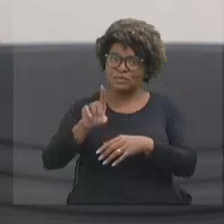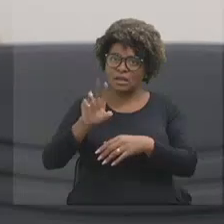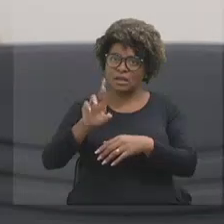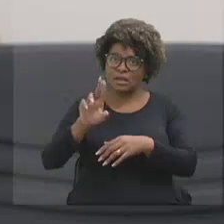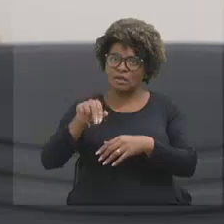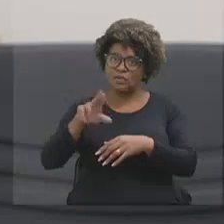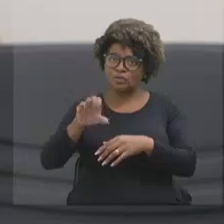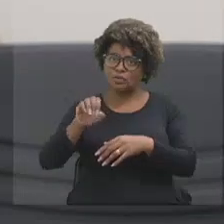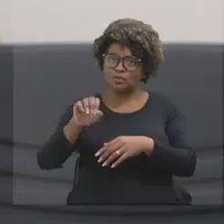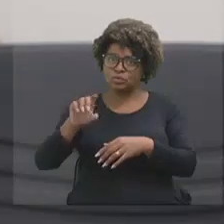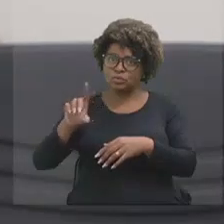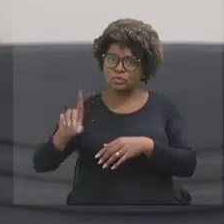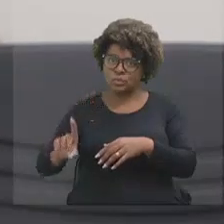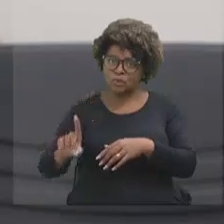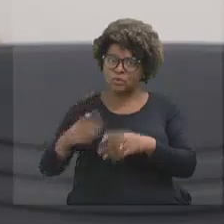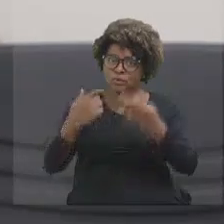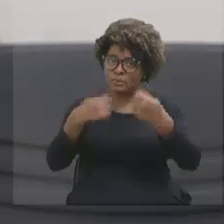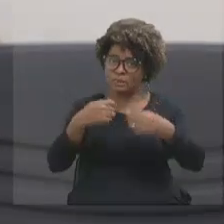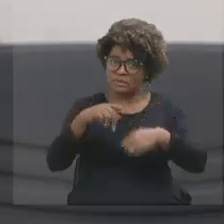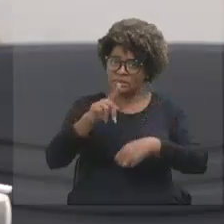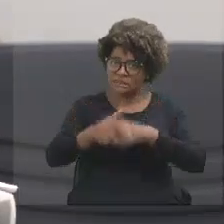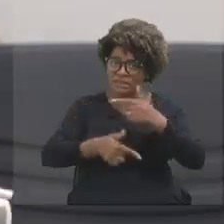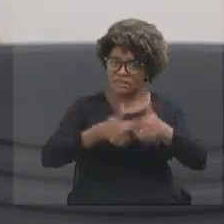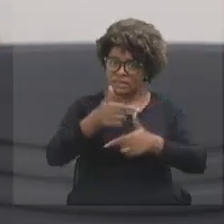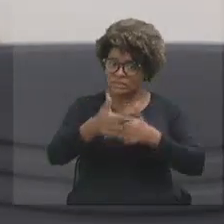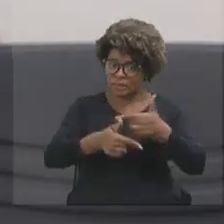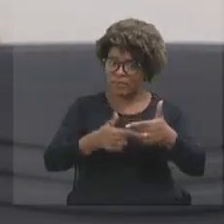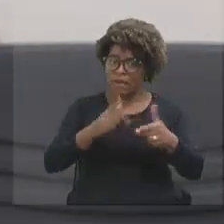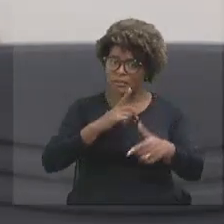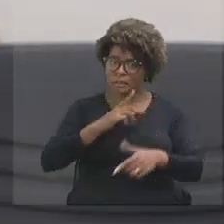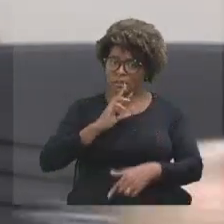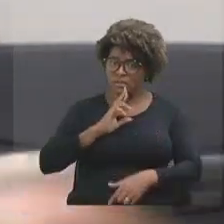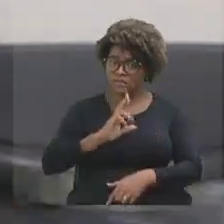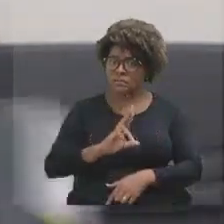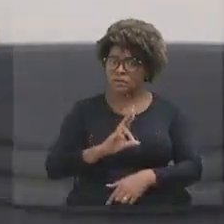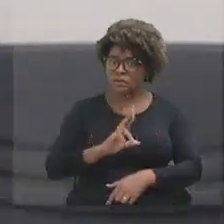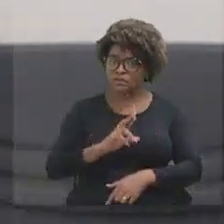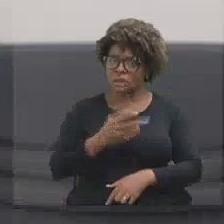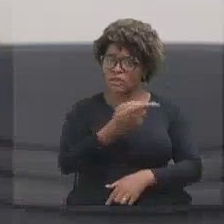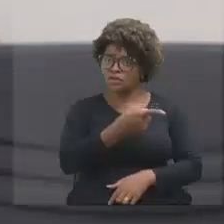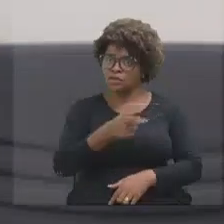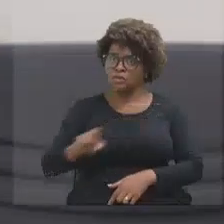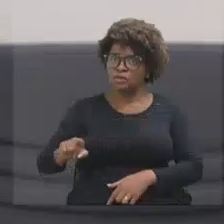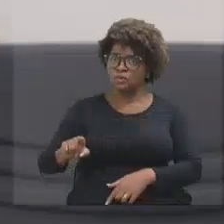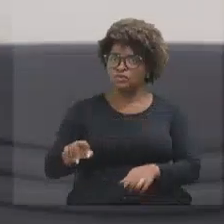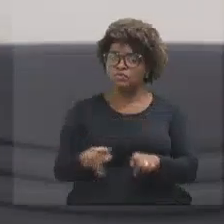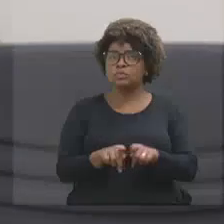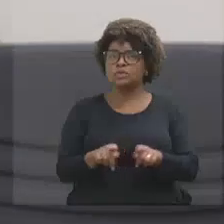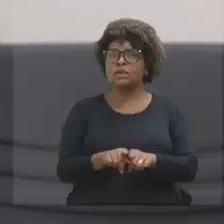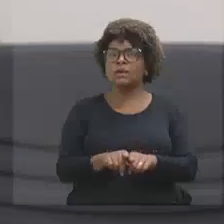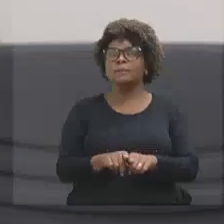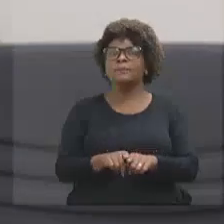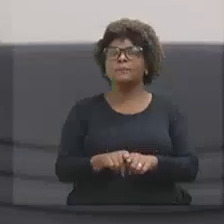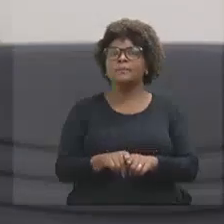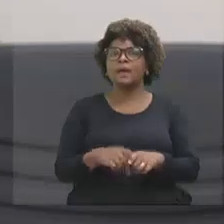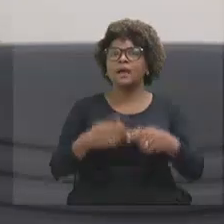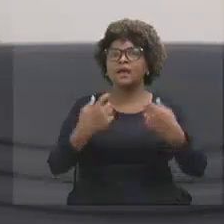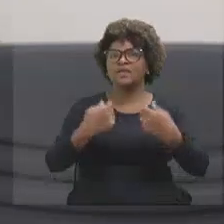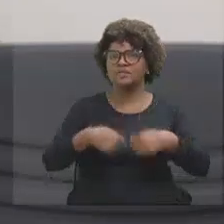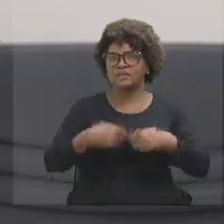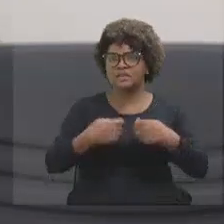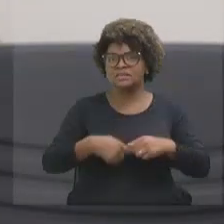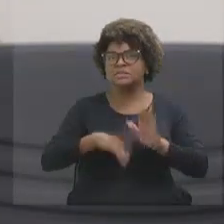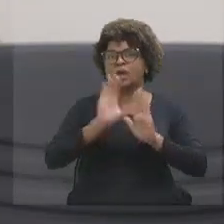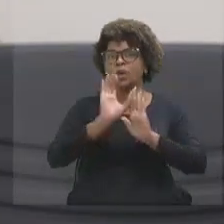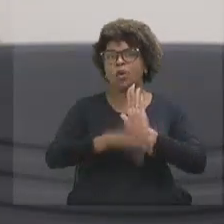em rede com a sejusp para dar resposta para isso e por último é o concurso é reforçar necessidade de concurso público